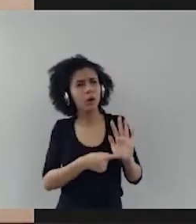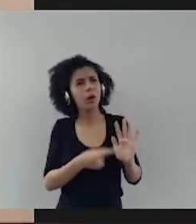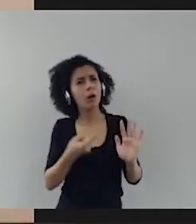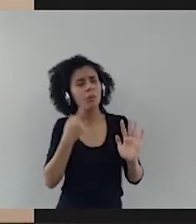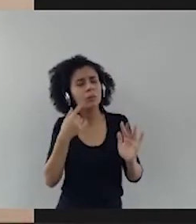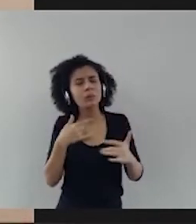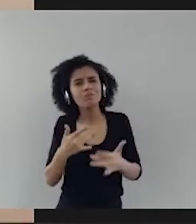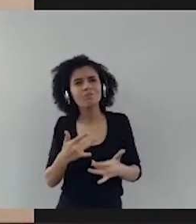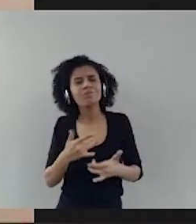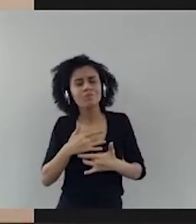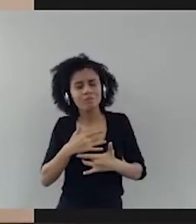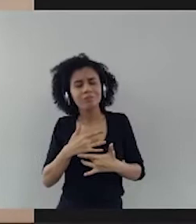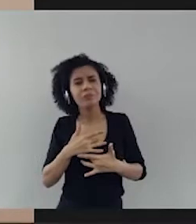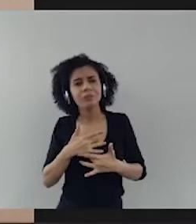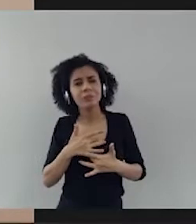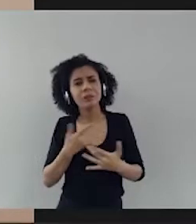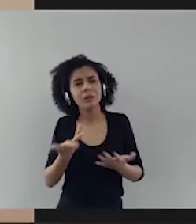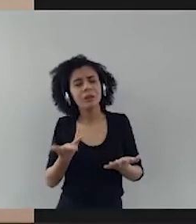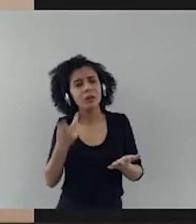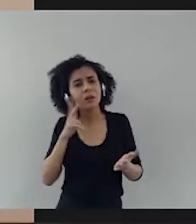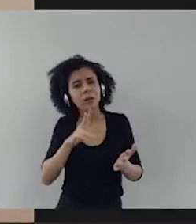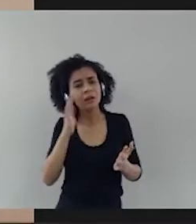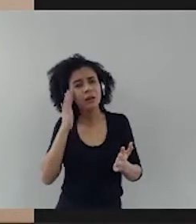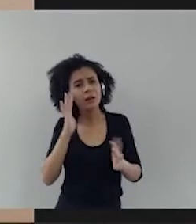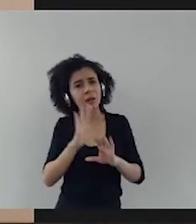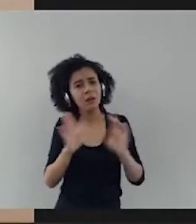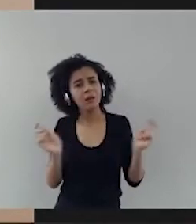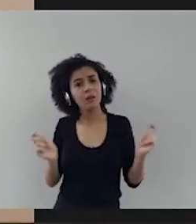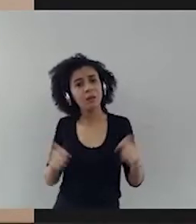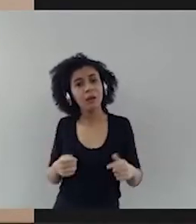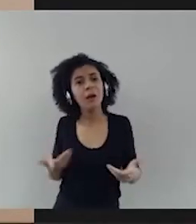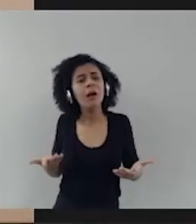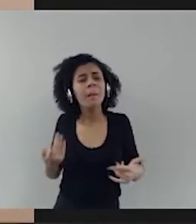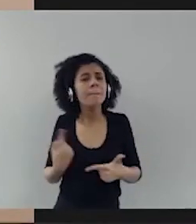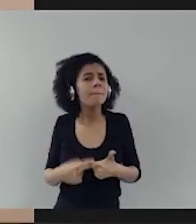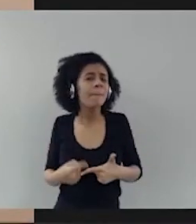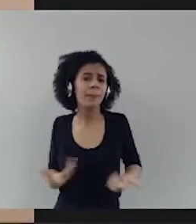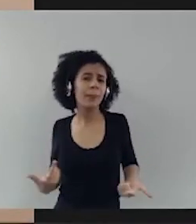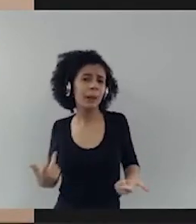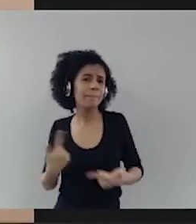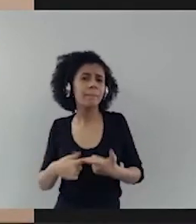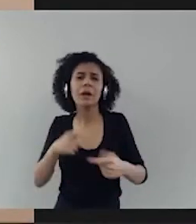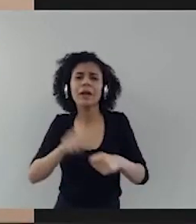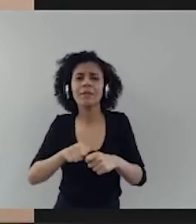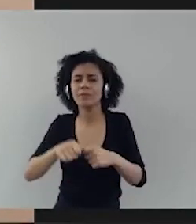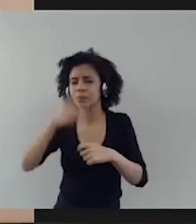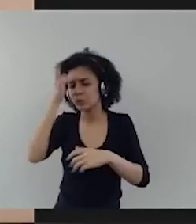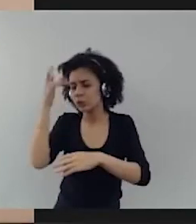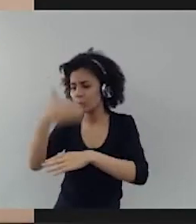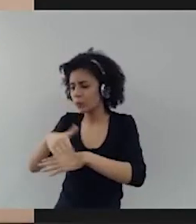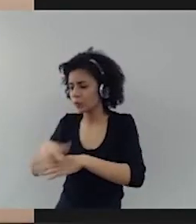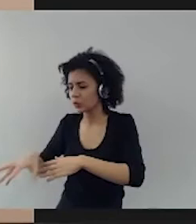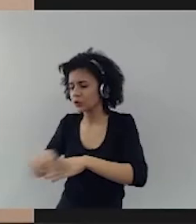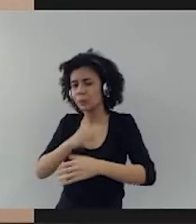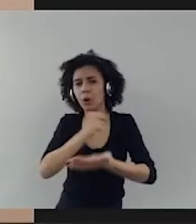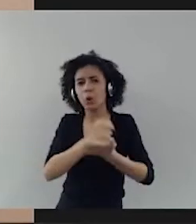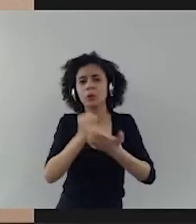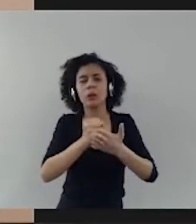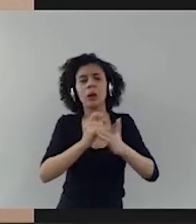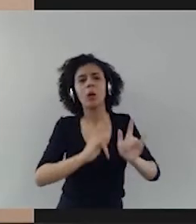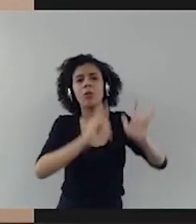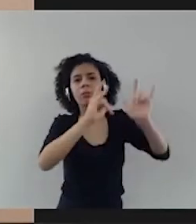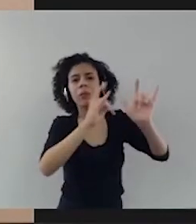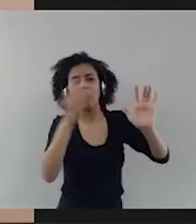muito sensíveis e muito exemplificativos. E por que isso? Por que foi feita essa contratação,